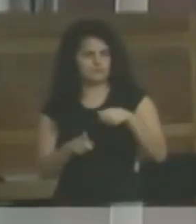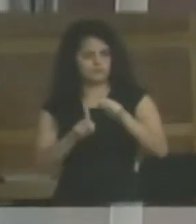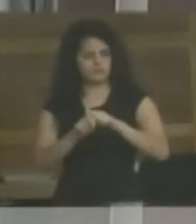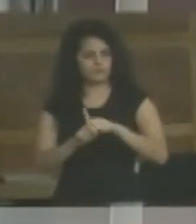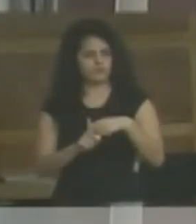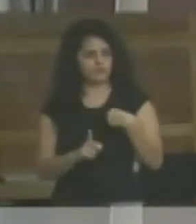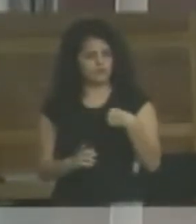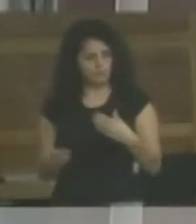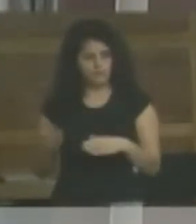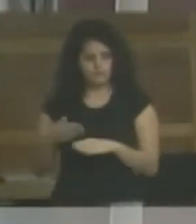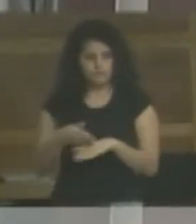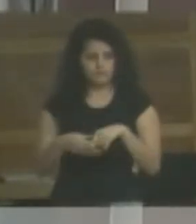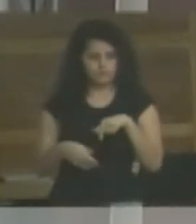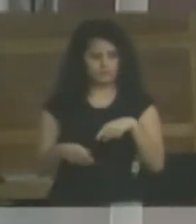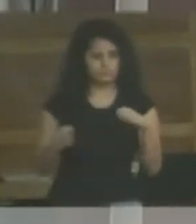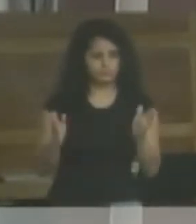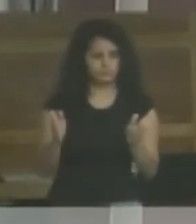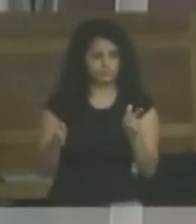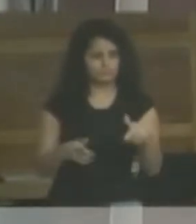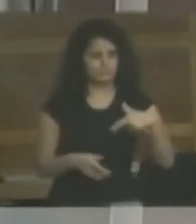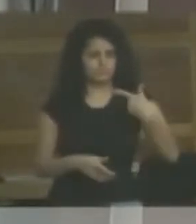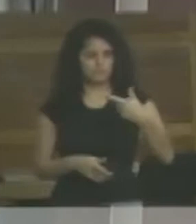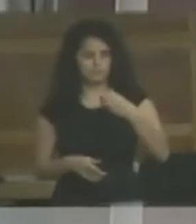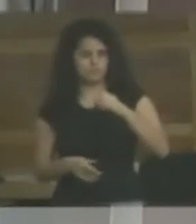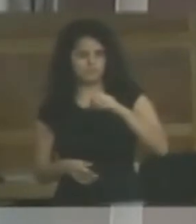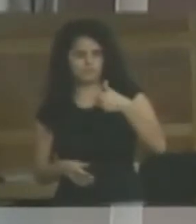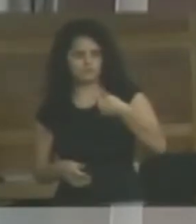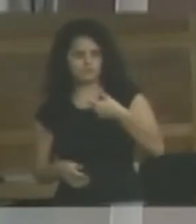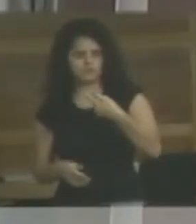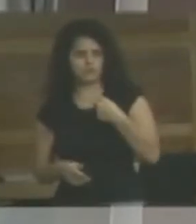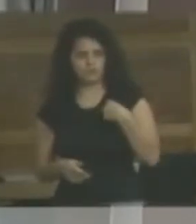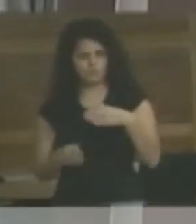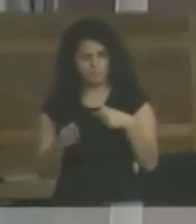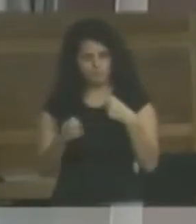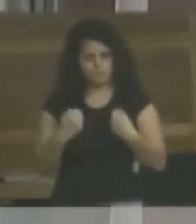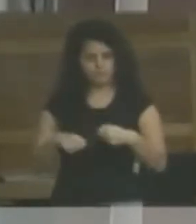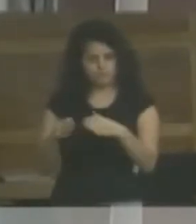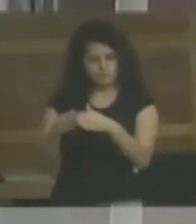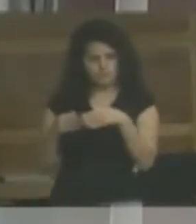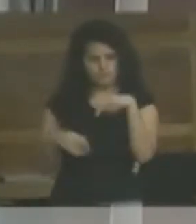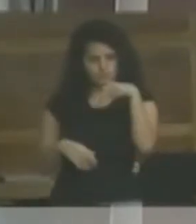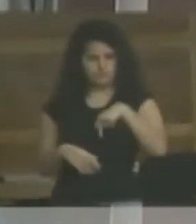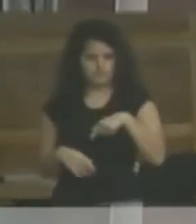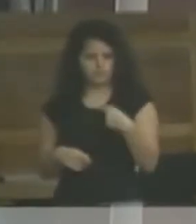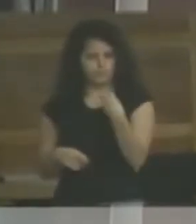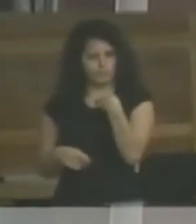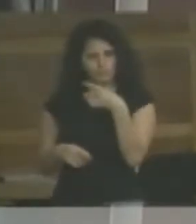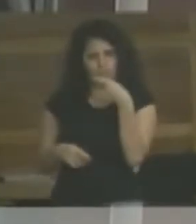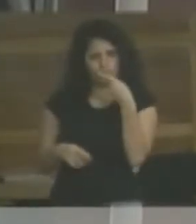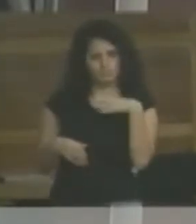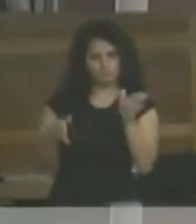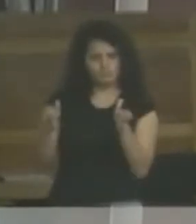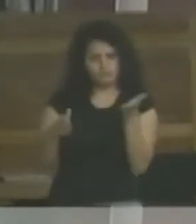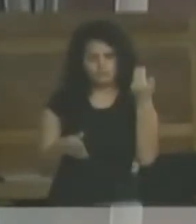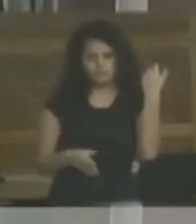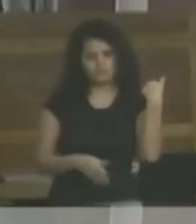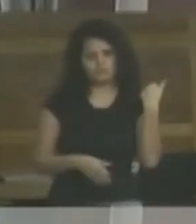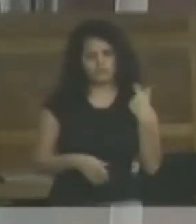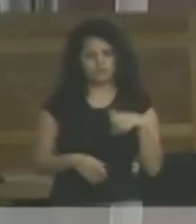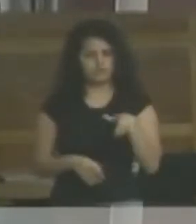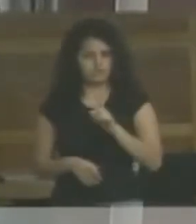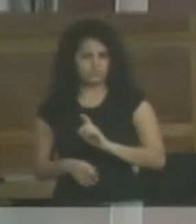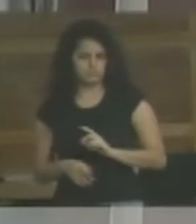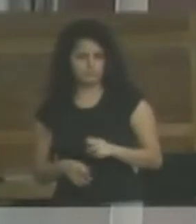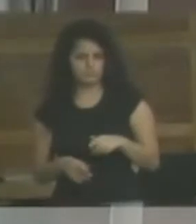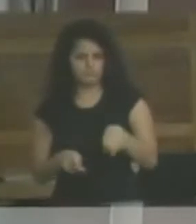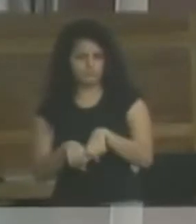essa legislatura, 2017 e 2020. Eu preciso cobrar nessa. Eu não posso falar de governos passados e nem de governos futuros. Eu tenho que